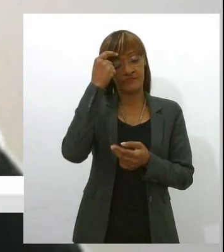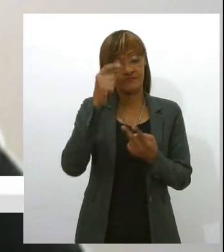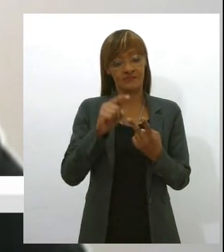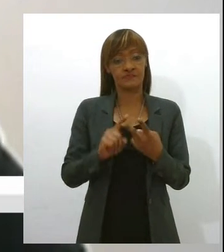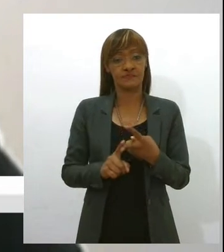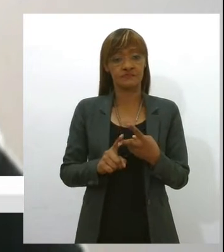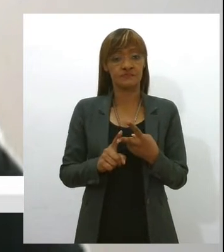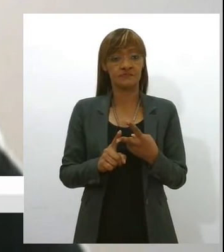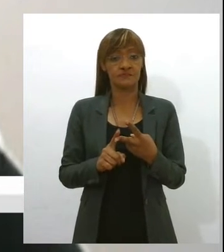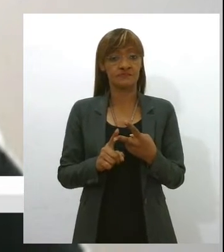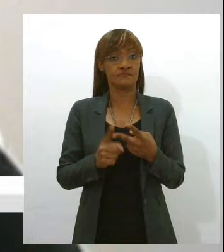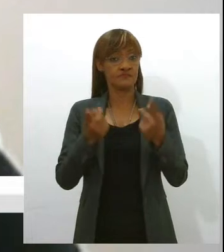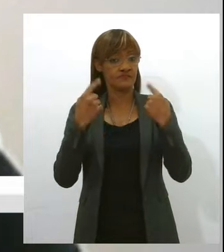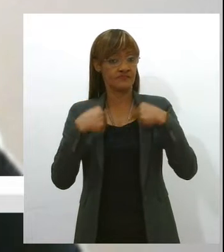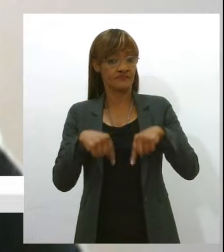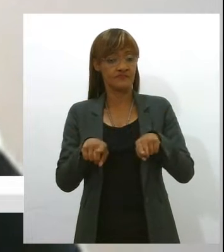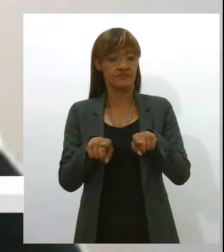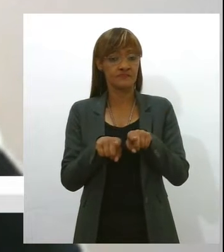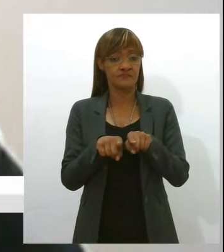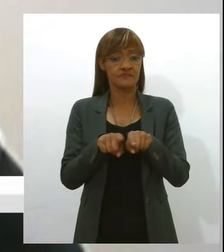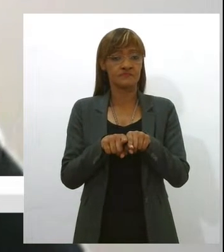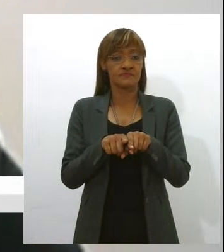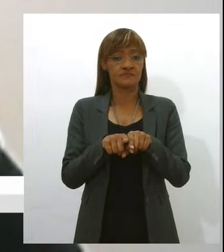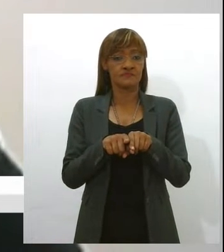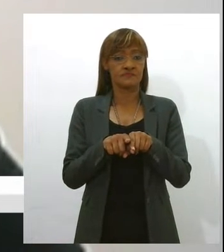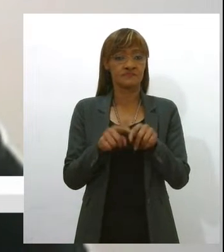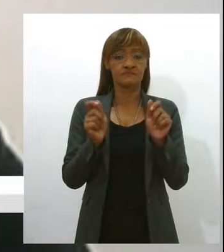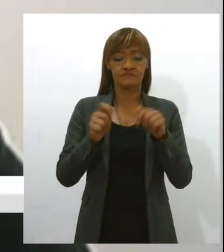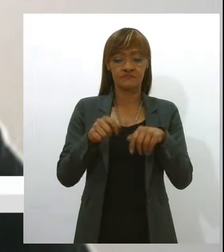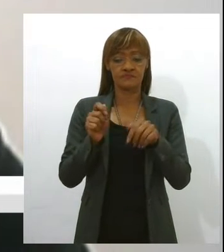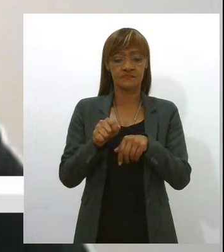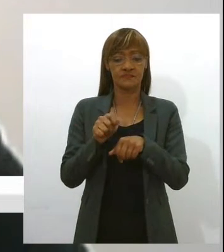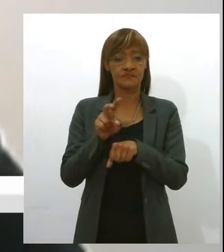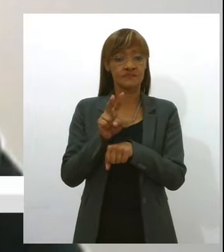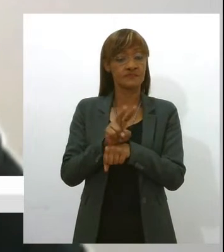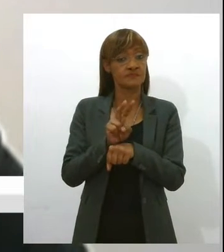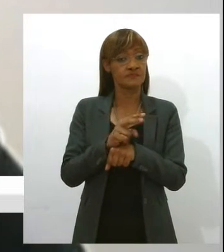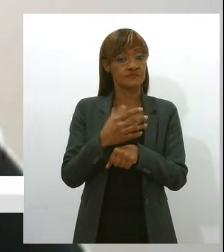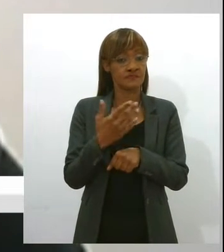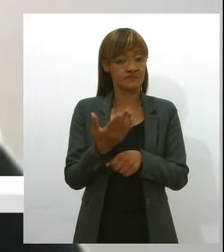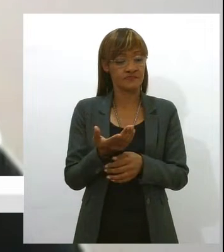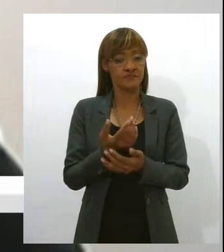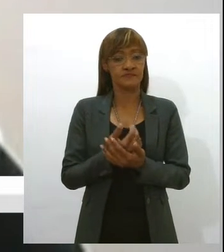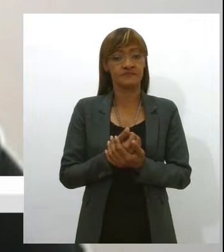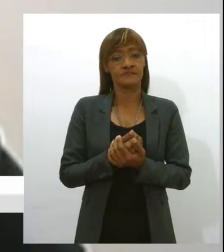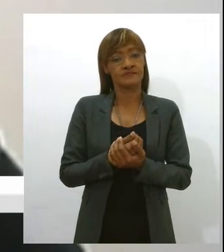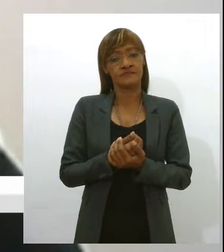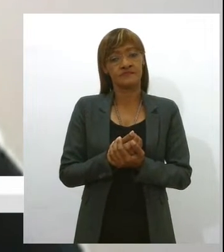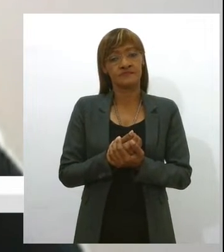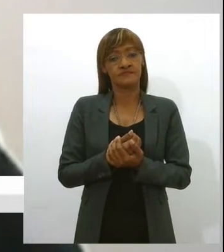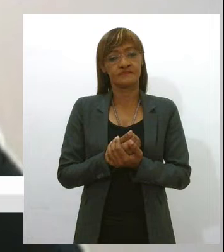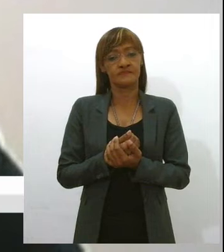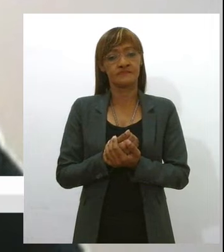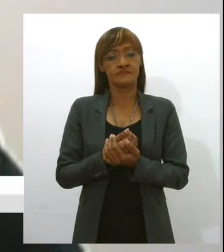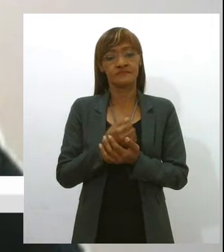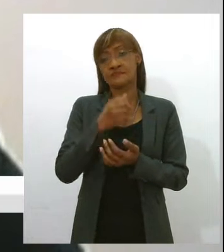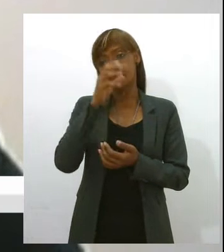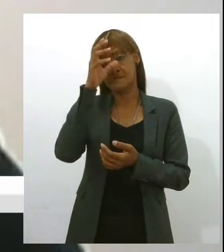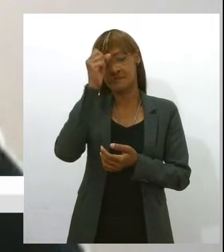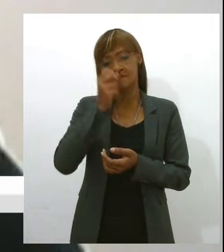estar disposto para estar lidando com ela, tá aprendendo, convivendo mesmo